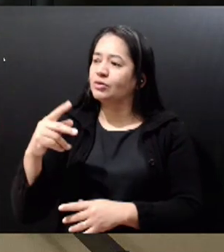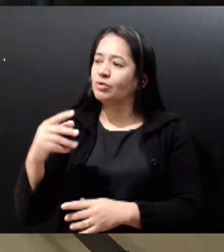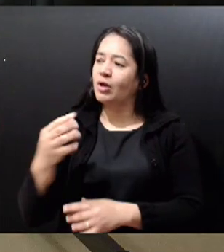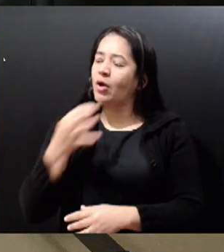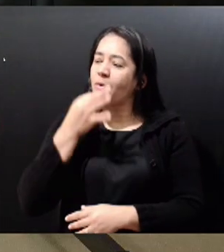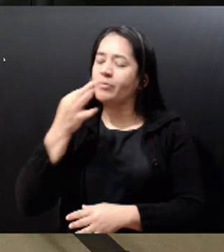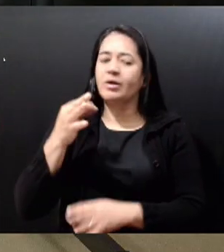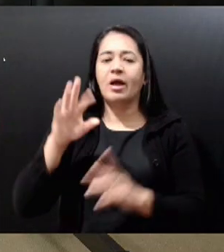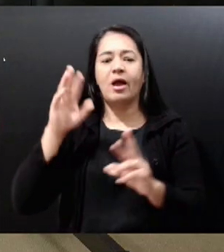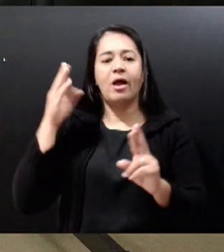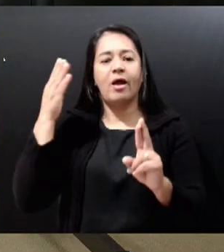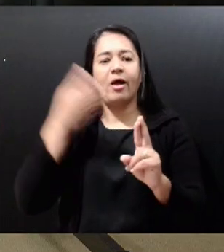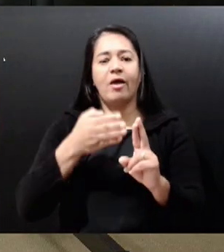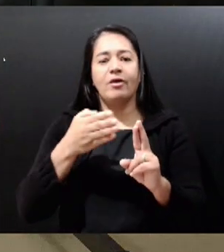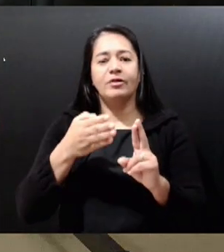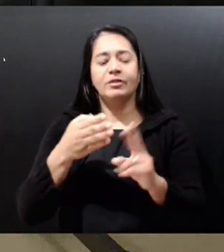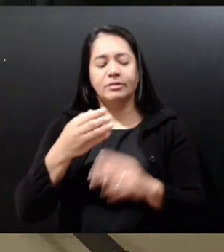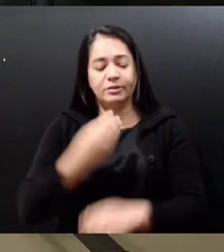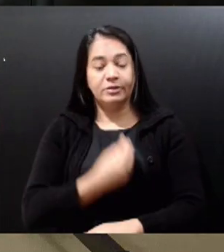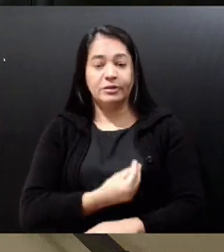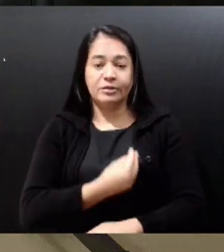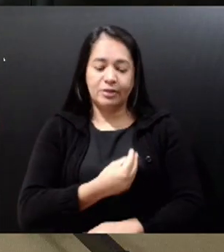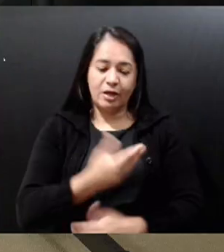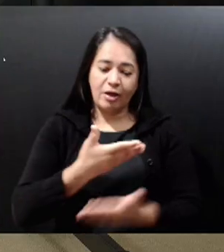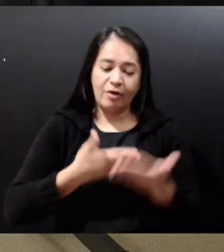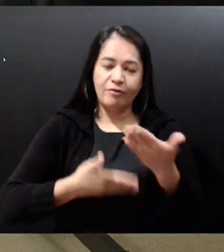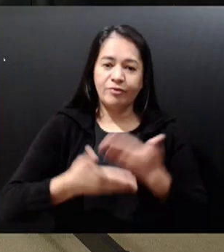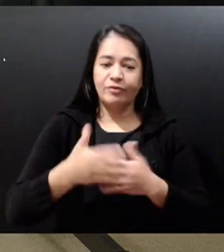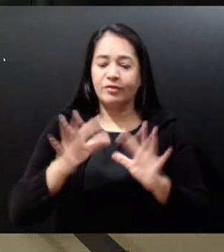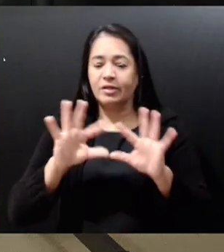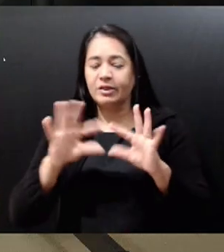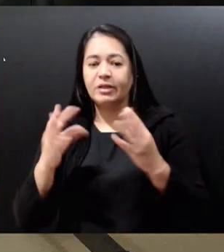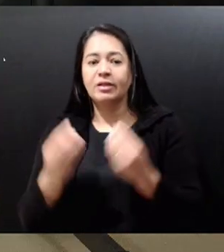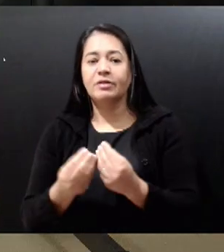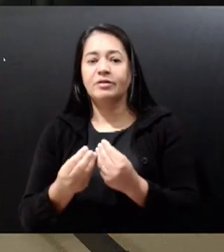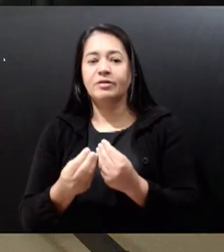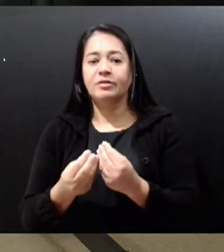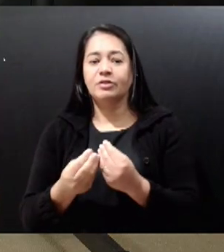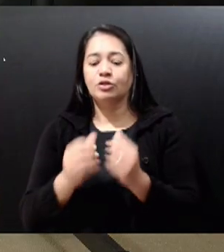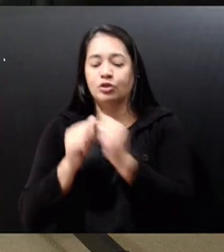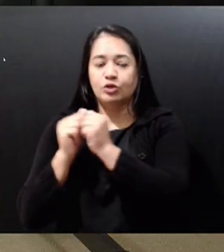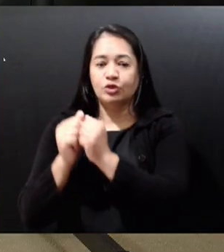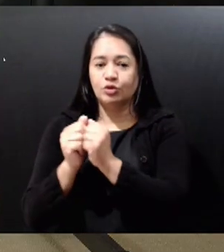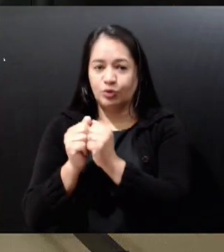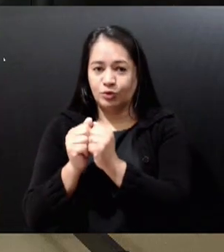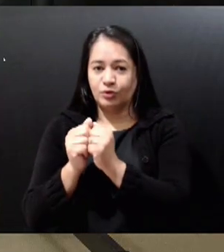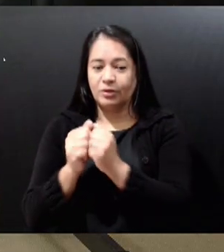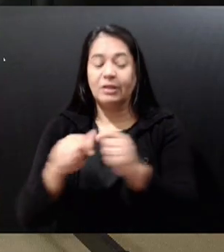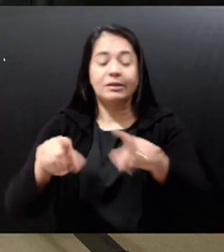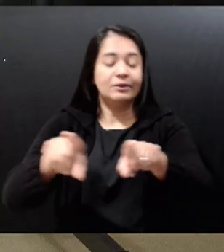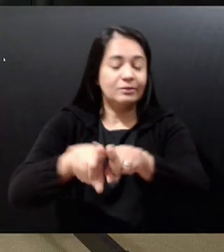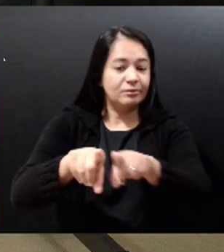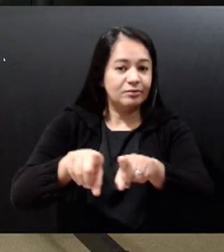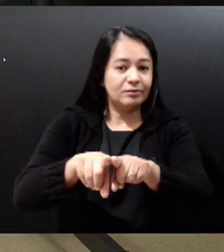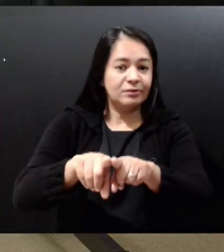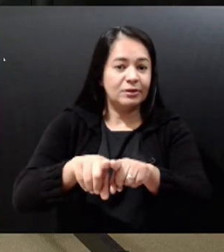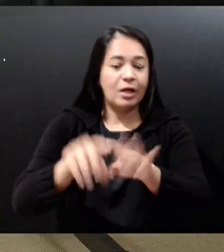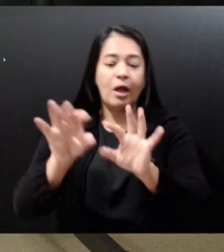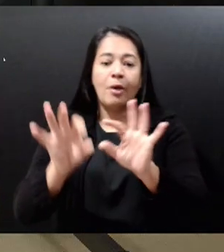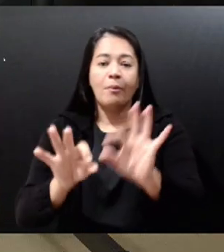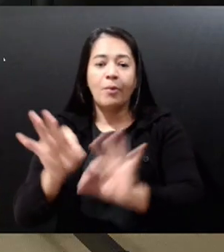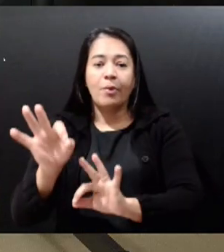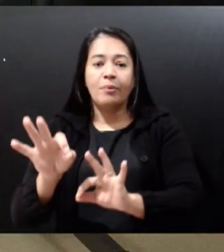à convivência dessas famílias entre eles e também a preparação para a convivência